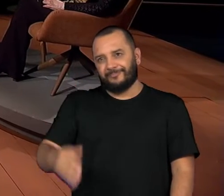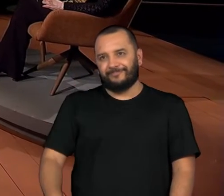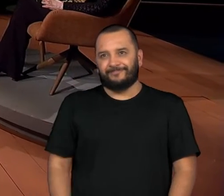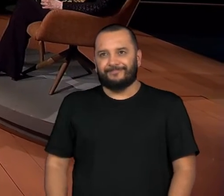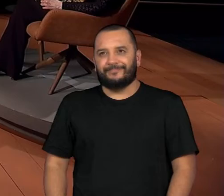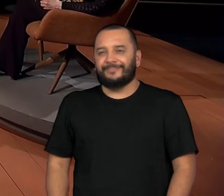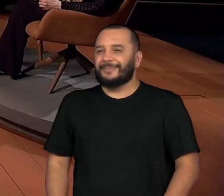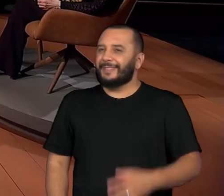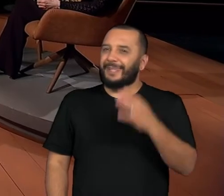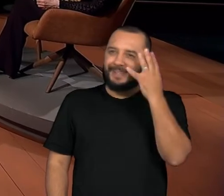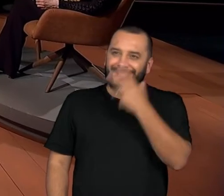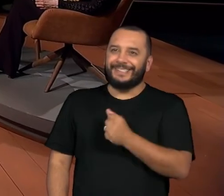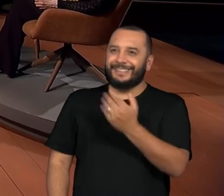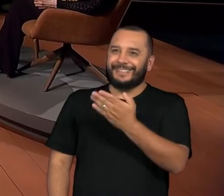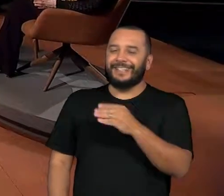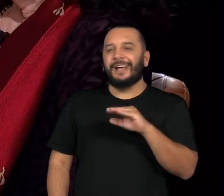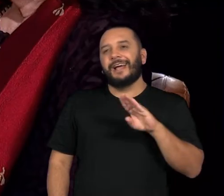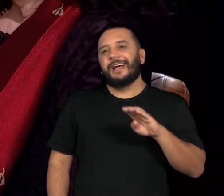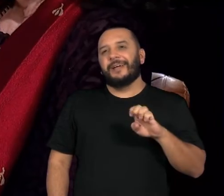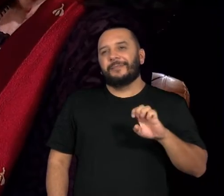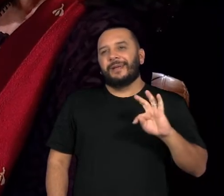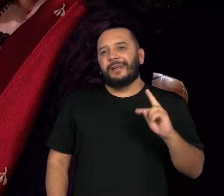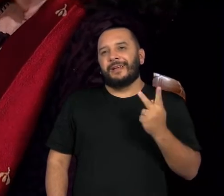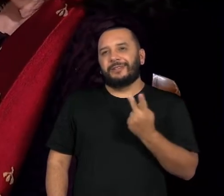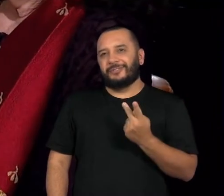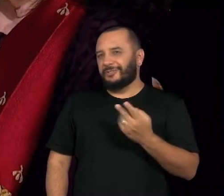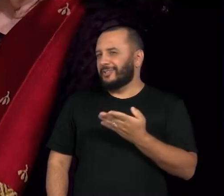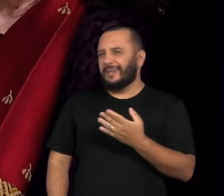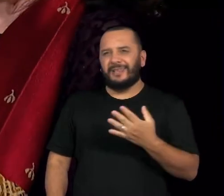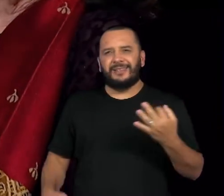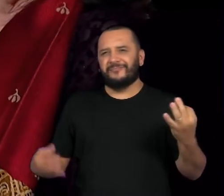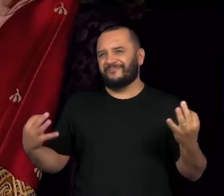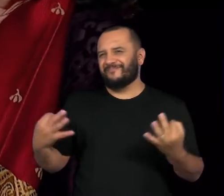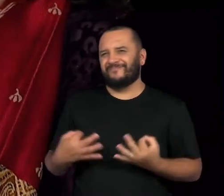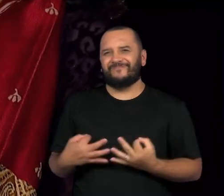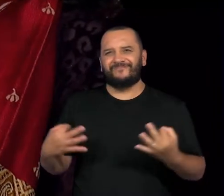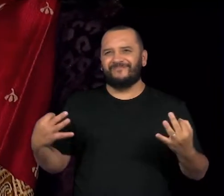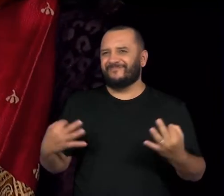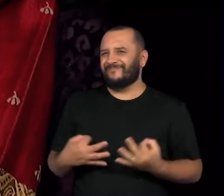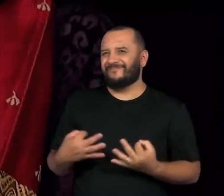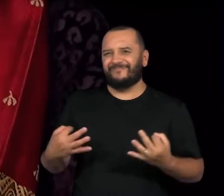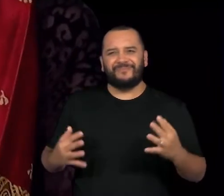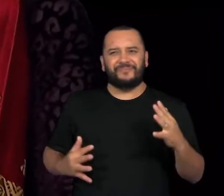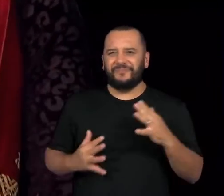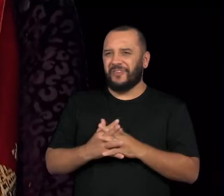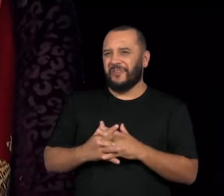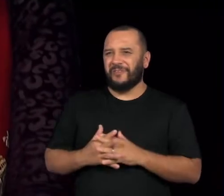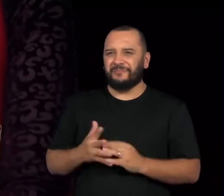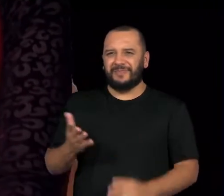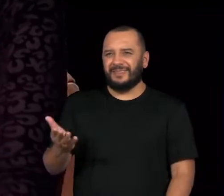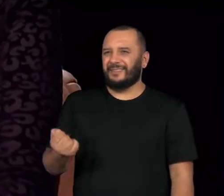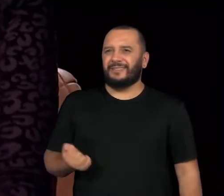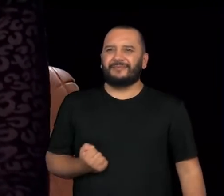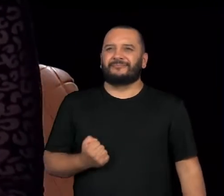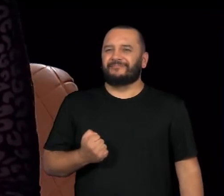Que linda. A Beth é uma mestra, é uma coisa espetacular. Eu